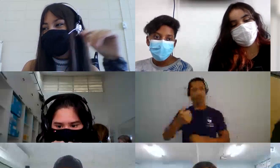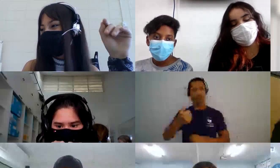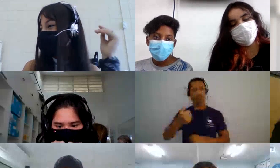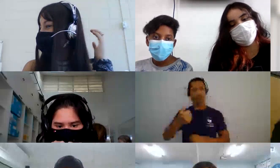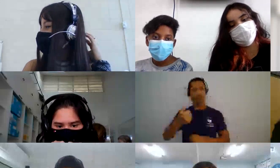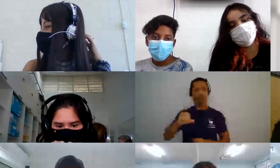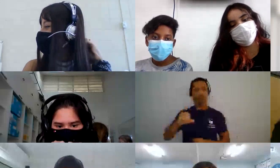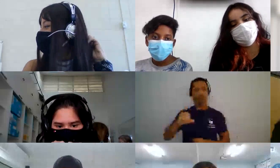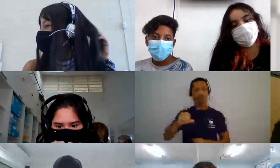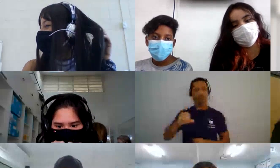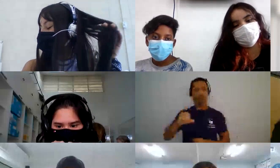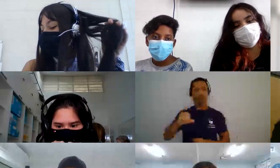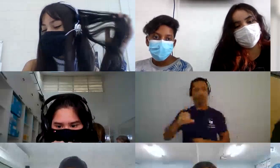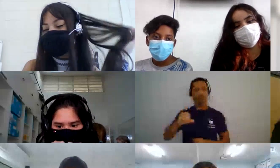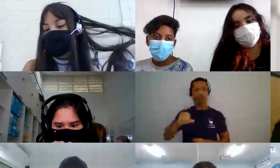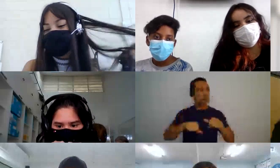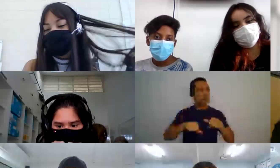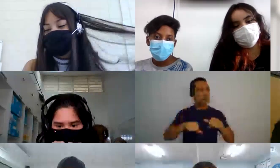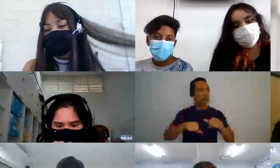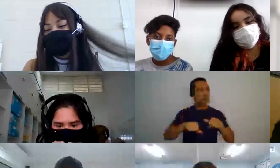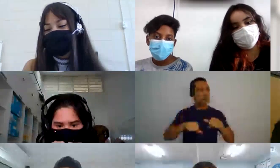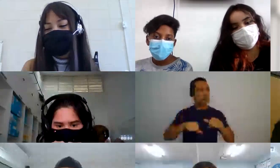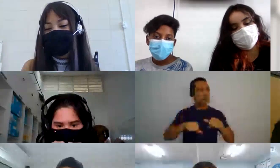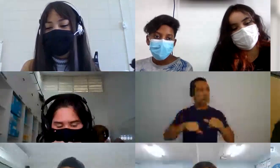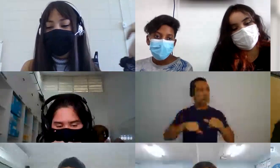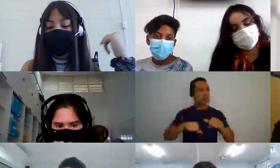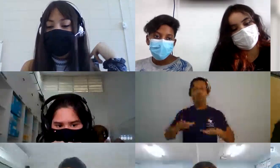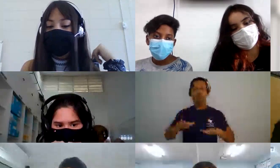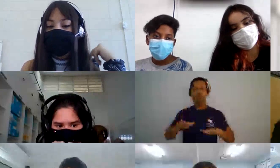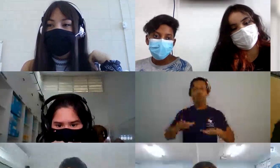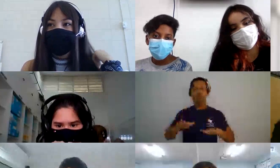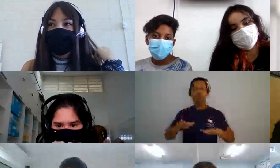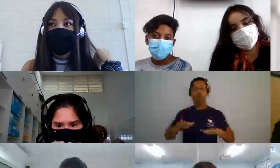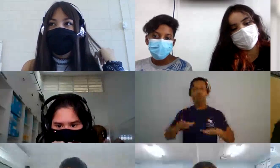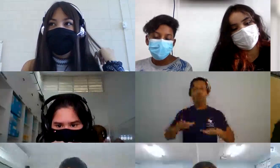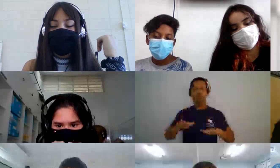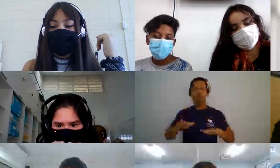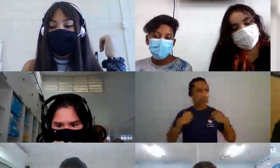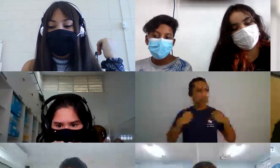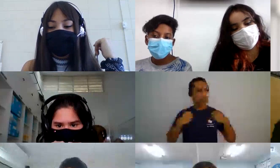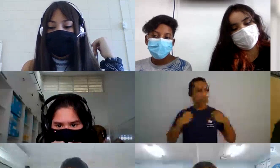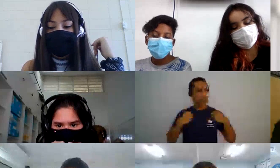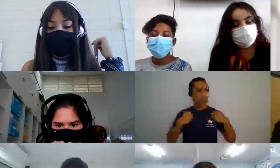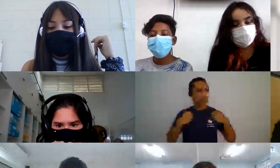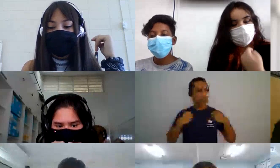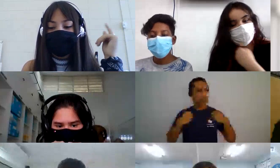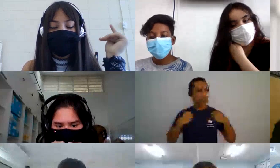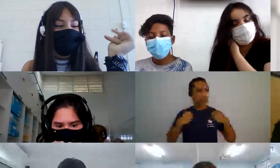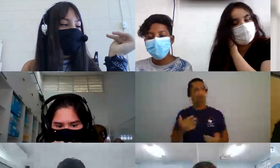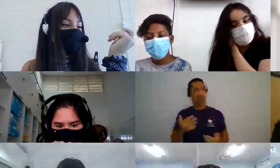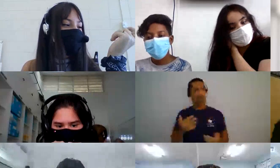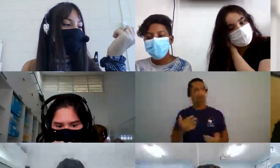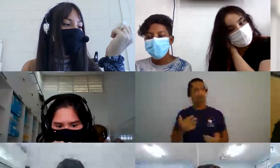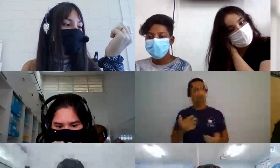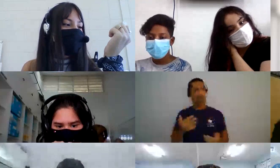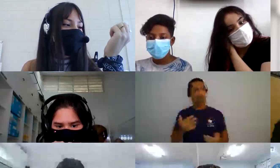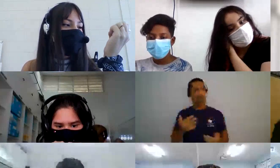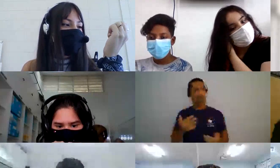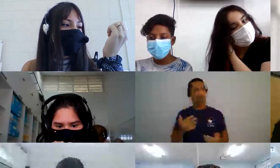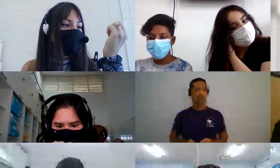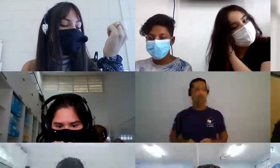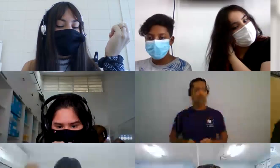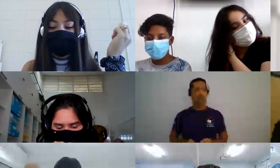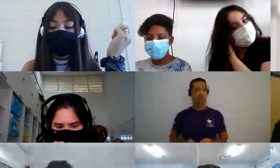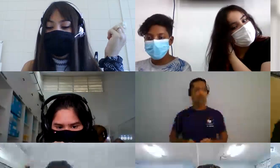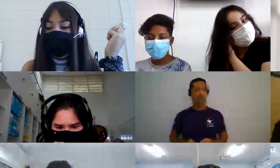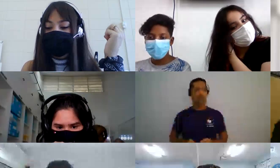agora eu já curto tal coisa. Às vezes aquela camiseta que você ama, tem uma hora que você não aguenta mais aquela camiseta, aquele boné. Às vezes